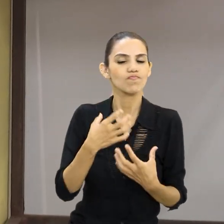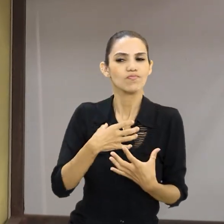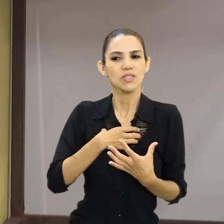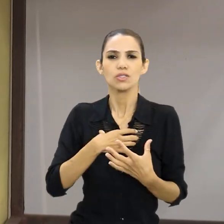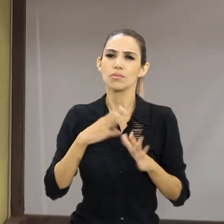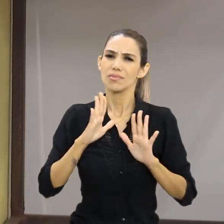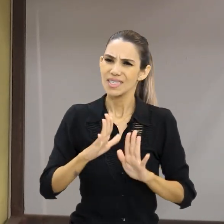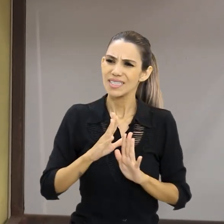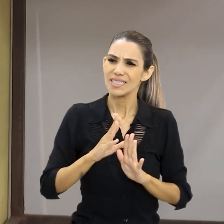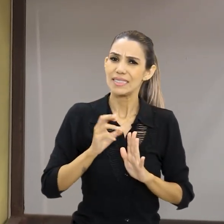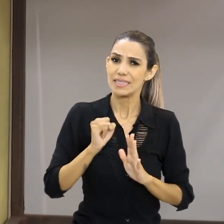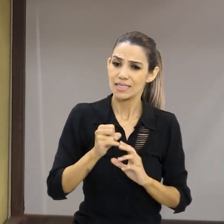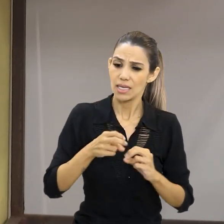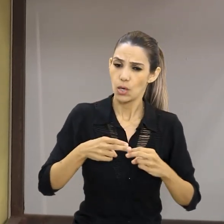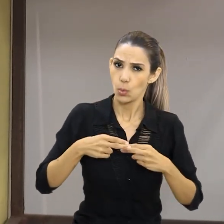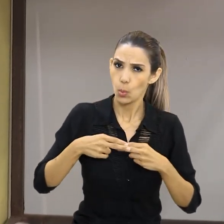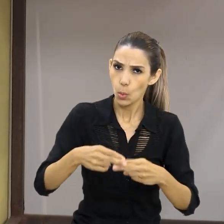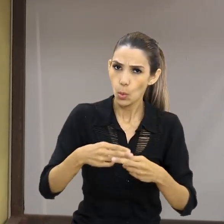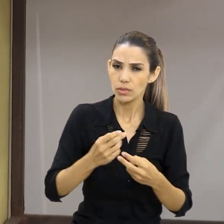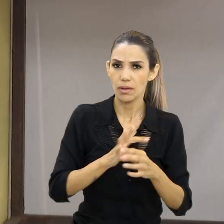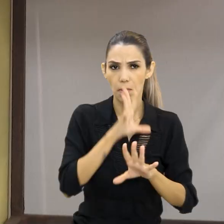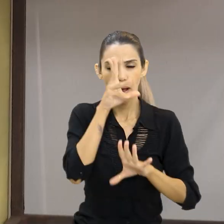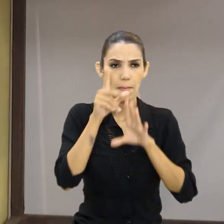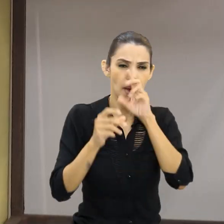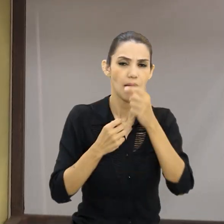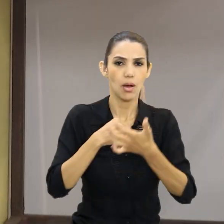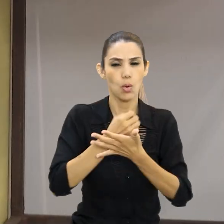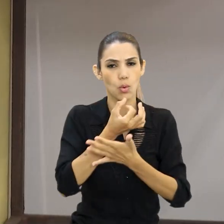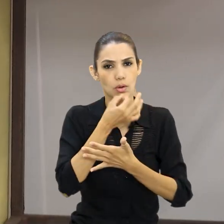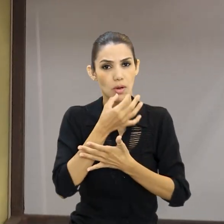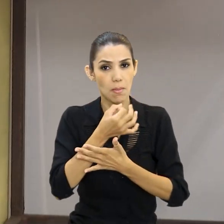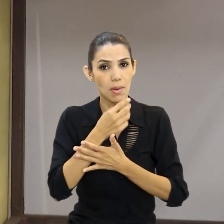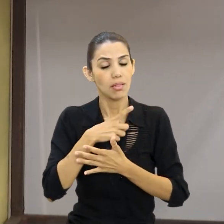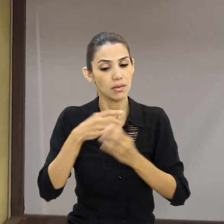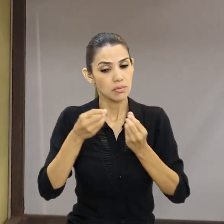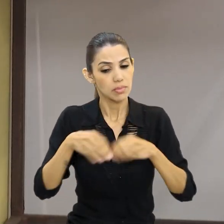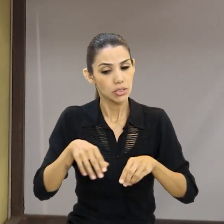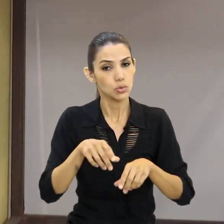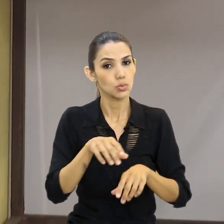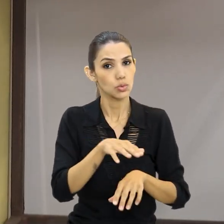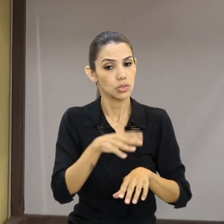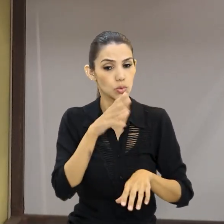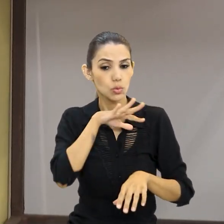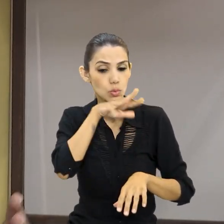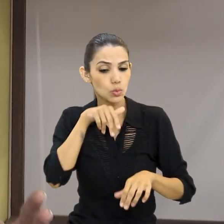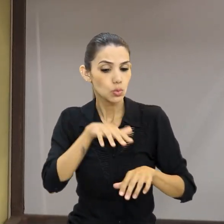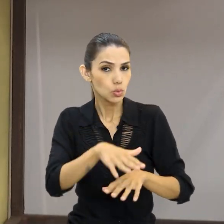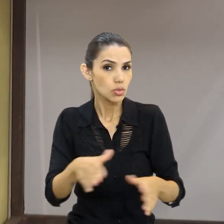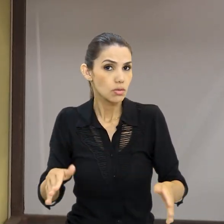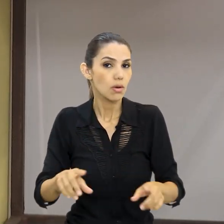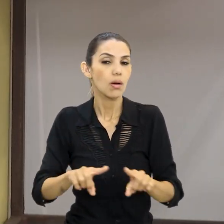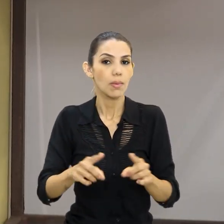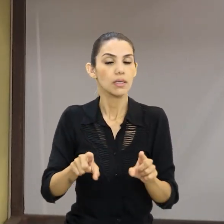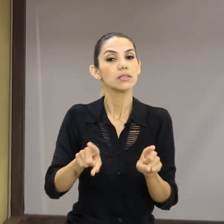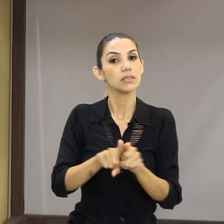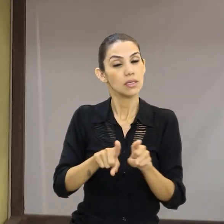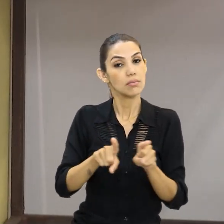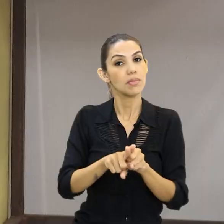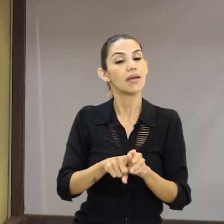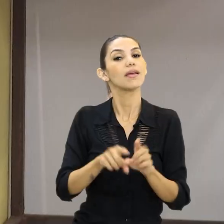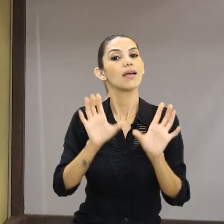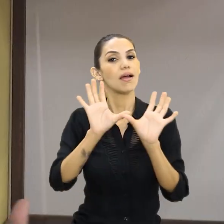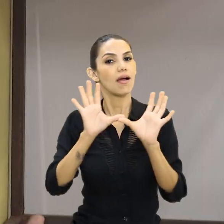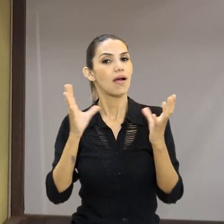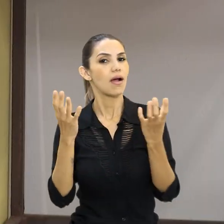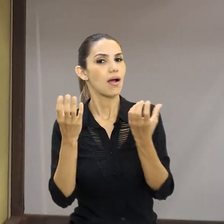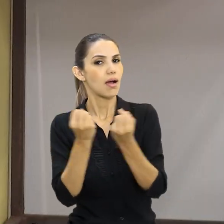eles acometem não só a saúde direta do animal que está em uso, mas num contexto que a Organização Mundial de Saúde chama